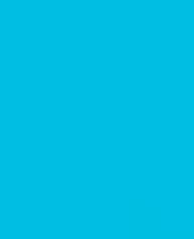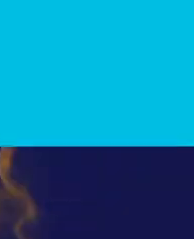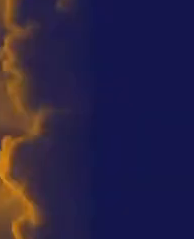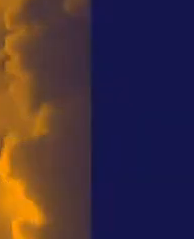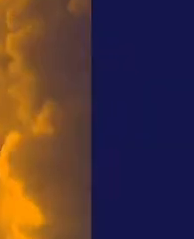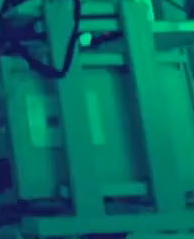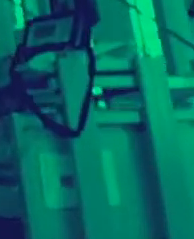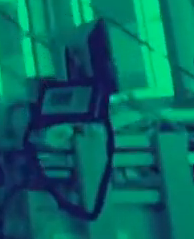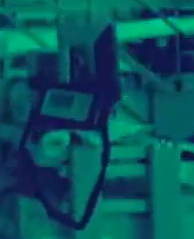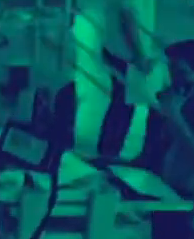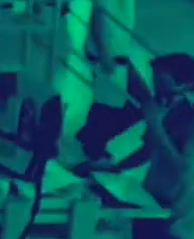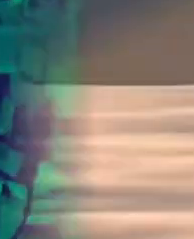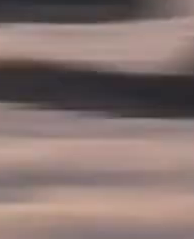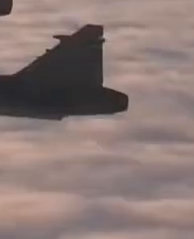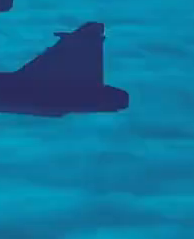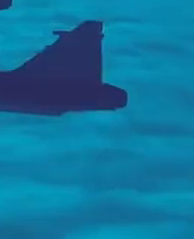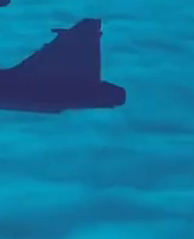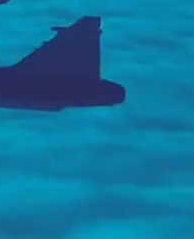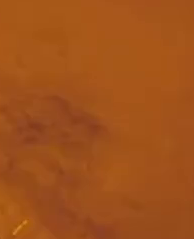Música